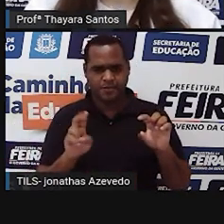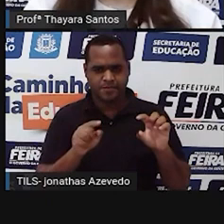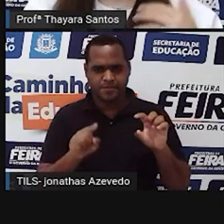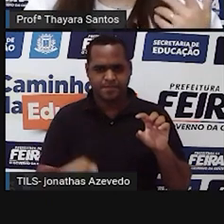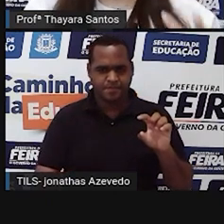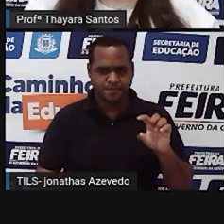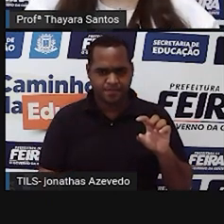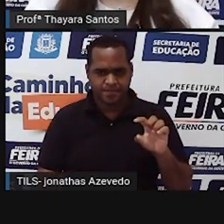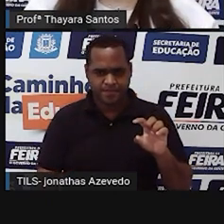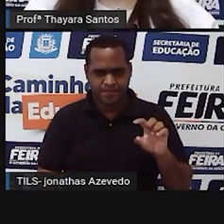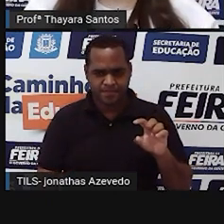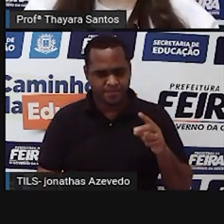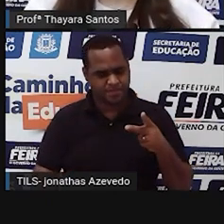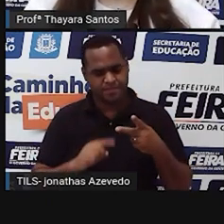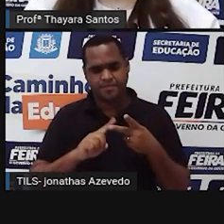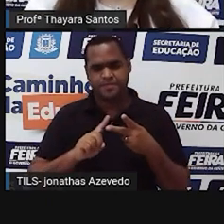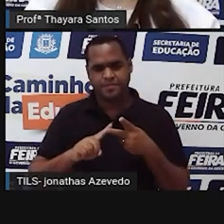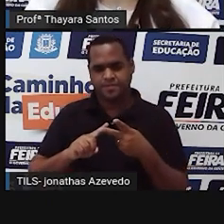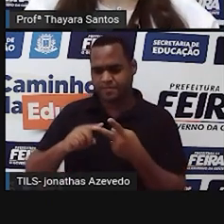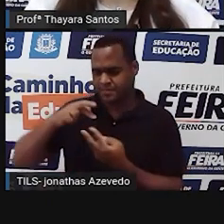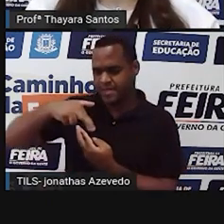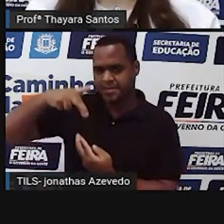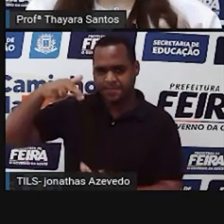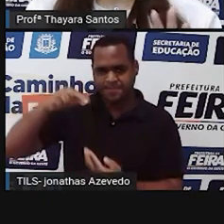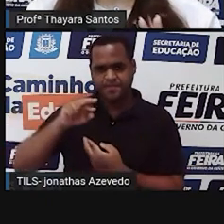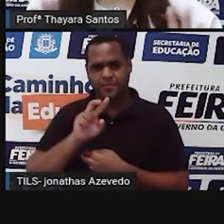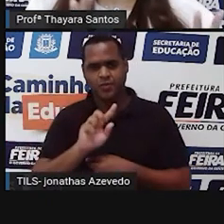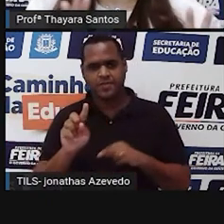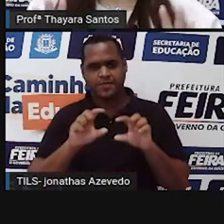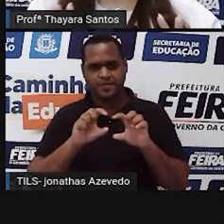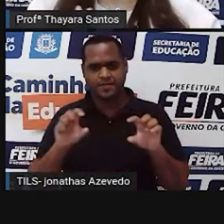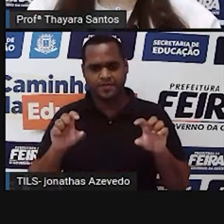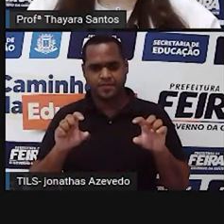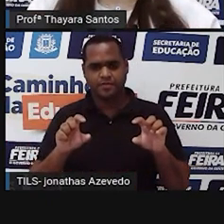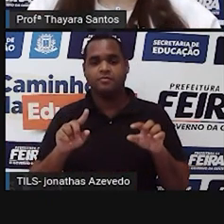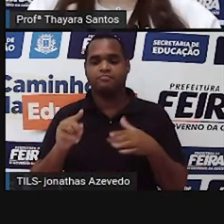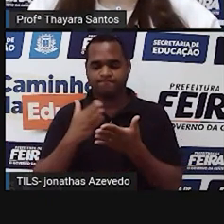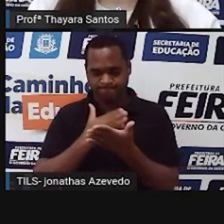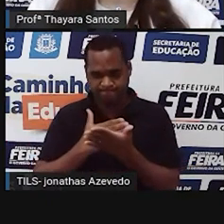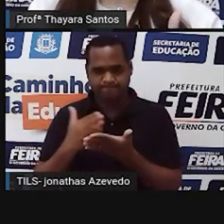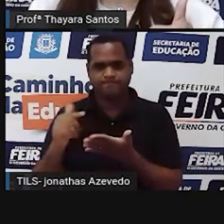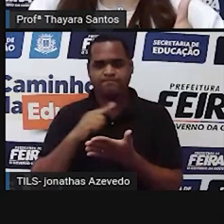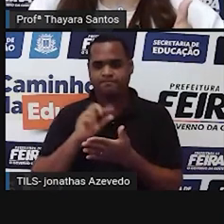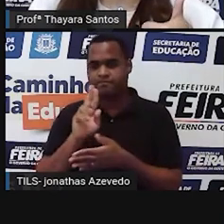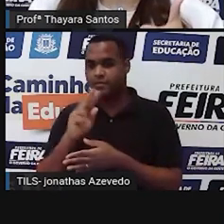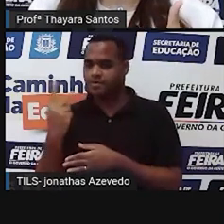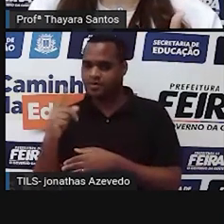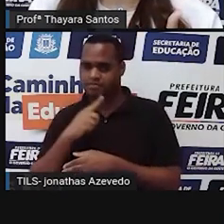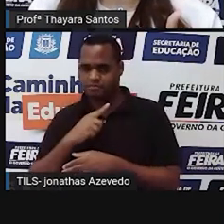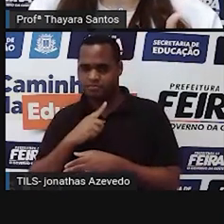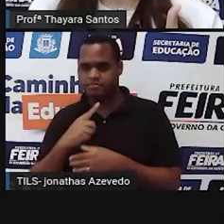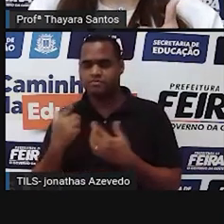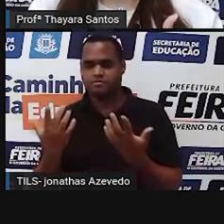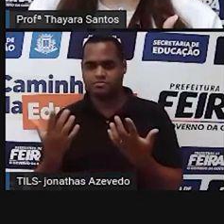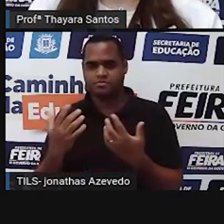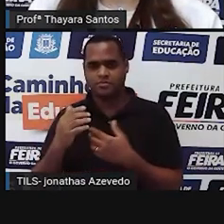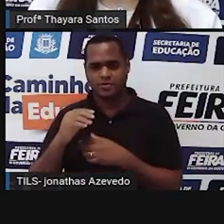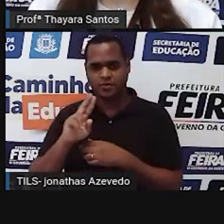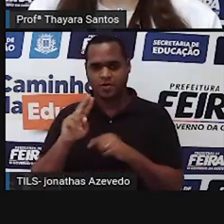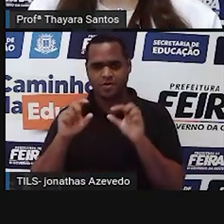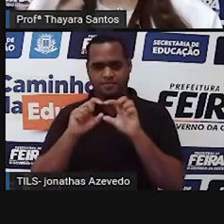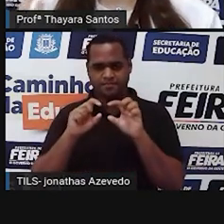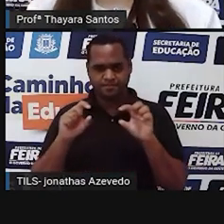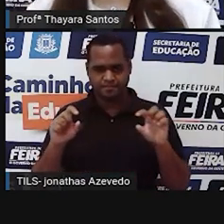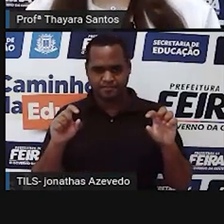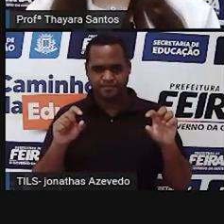desoxirribose. E no caso do RNA, é a ribose. Então, isso é o que dá origem também ao nome. O RNA, que é o ácido